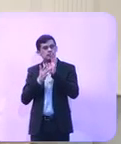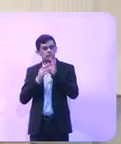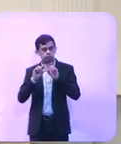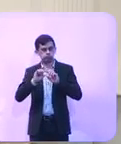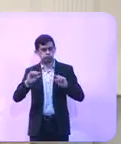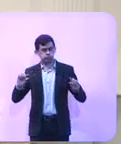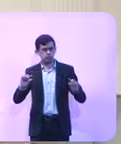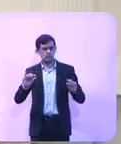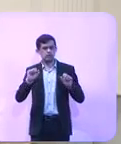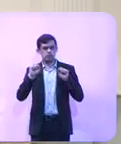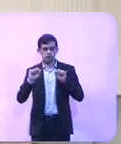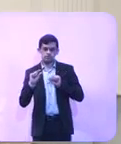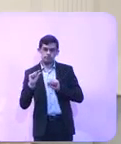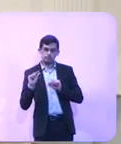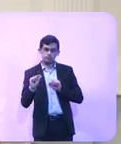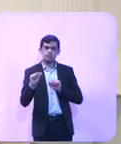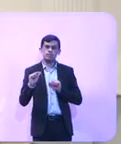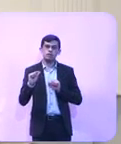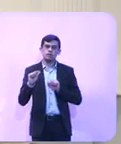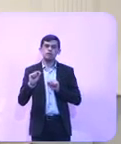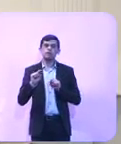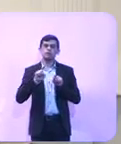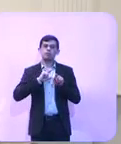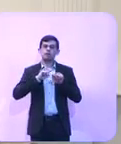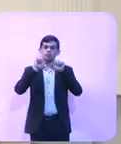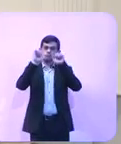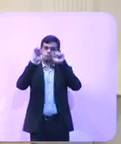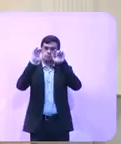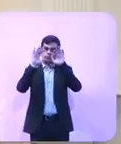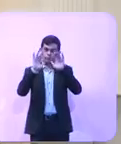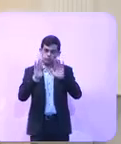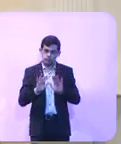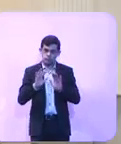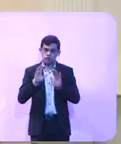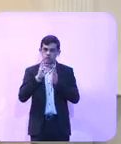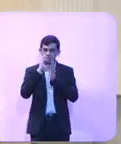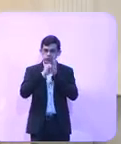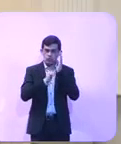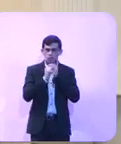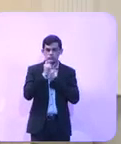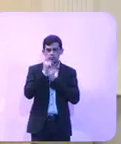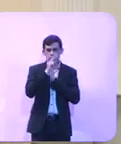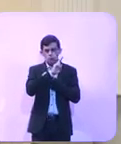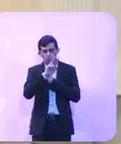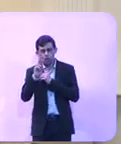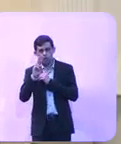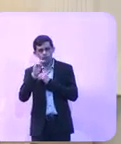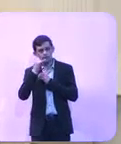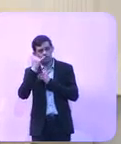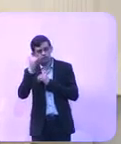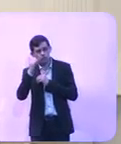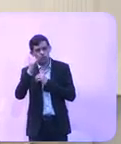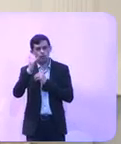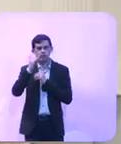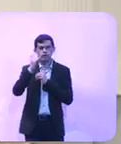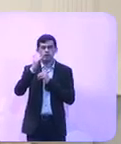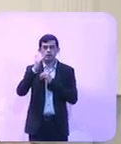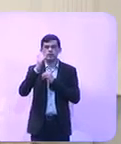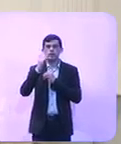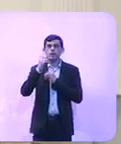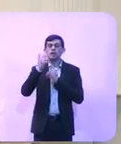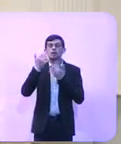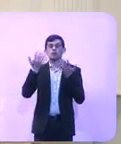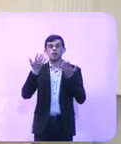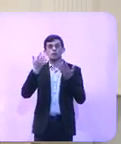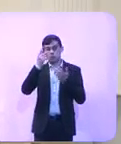pibcuritiba.org.br/Jesus. Clica nesse link, tá? Preencha ali os seus dados e permita que